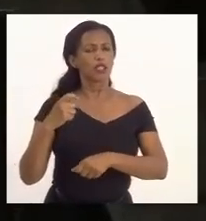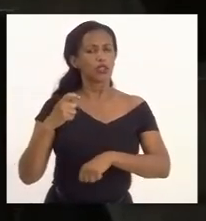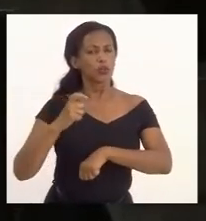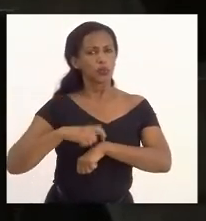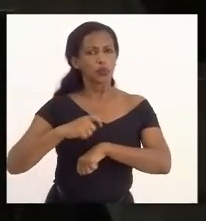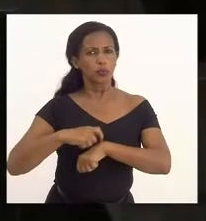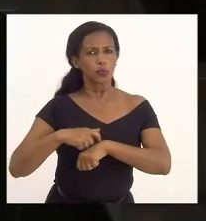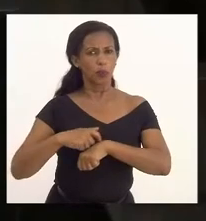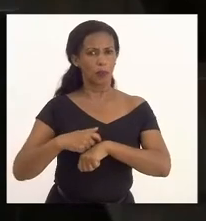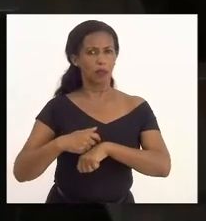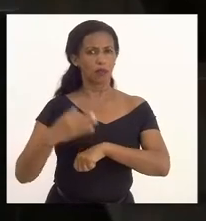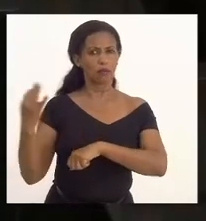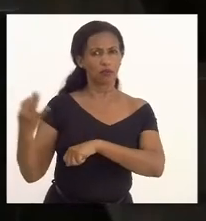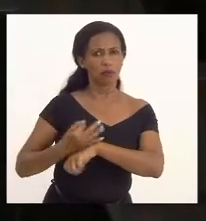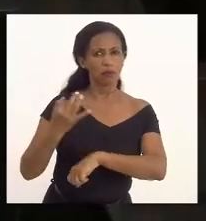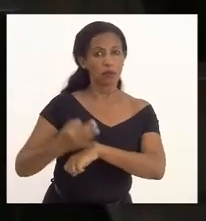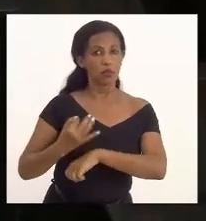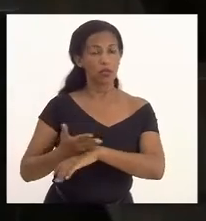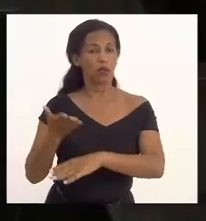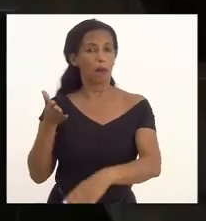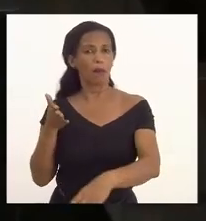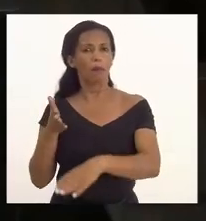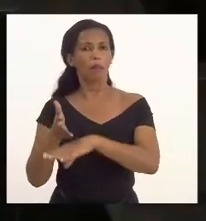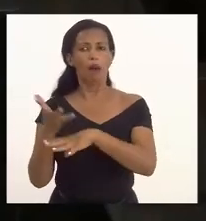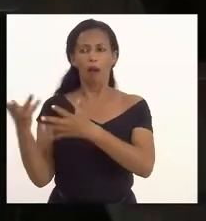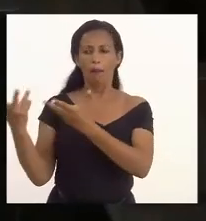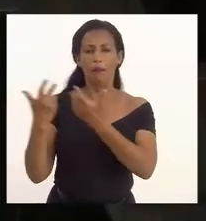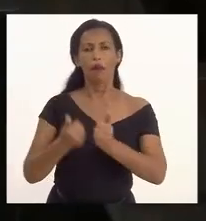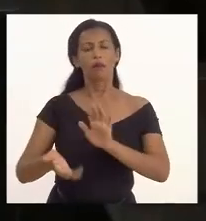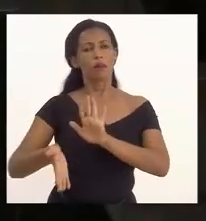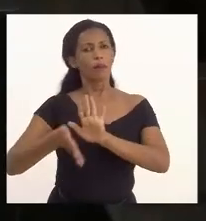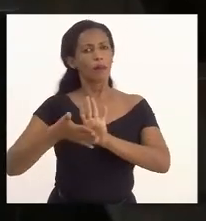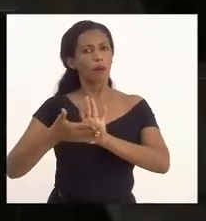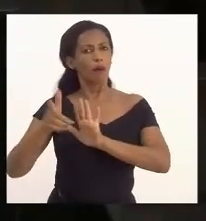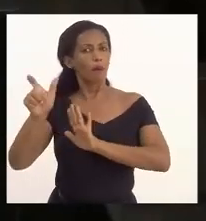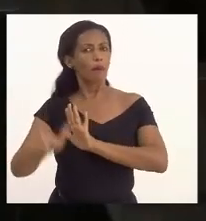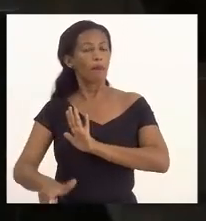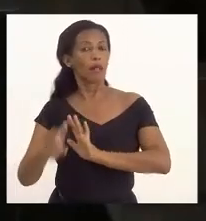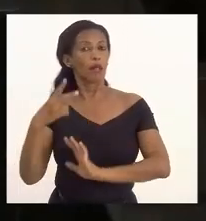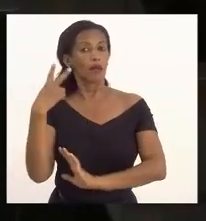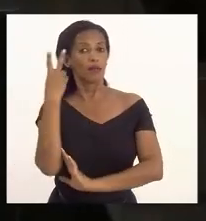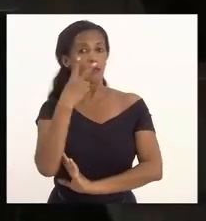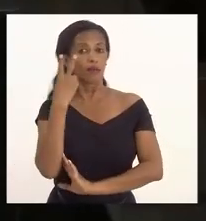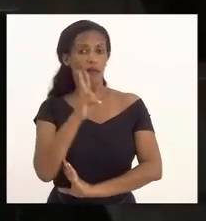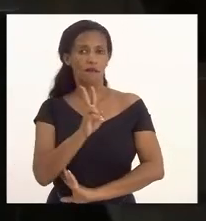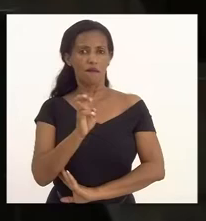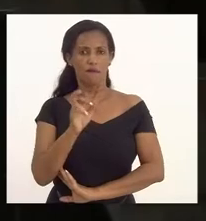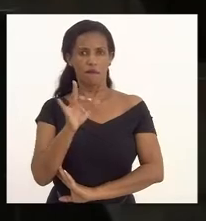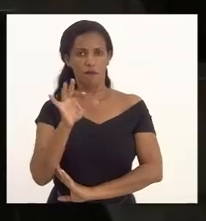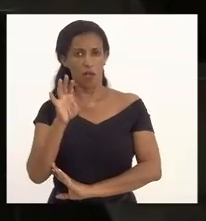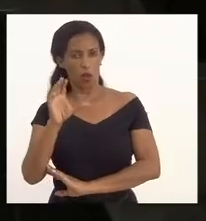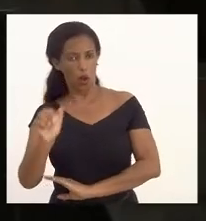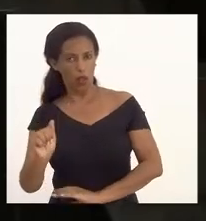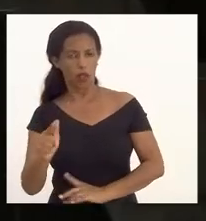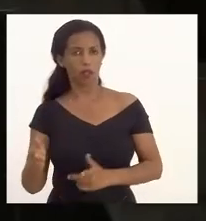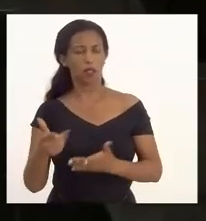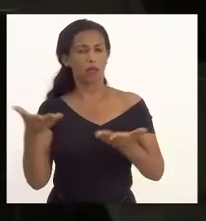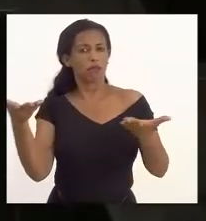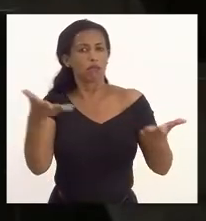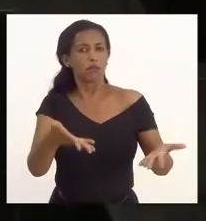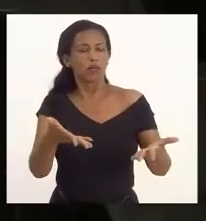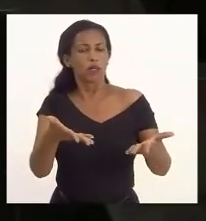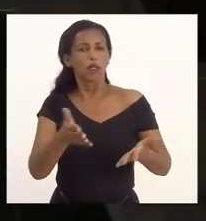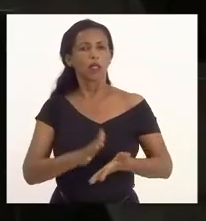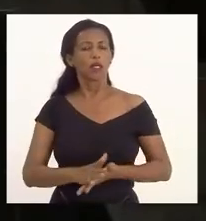possa acolher e aprovar essa proposição feita pela vereadora Verônica Lima, que consagra